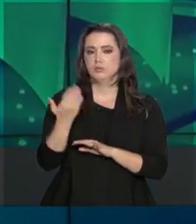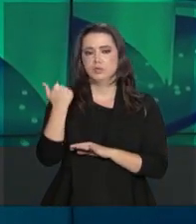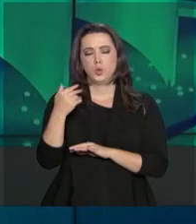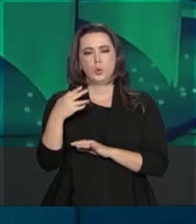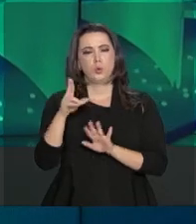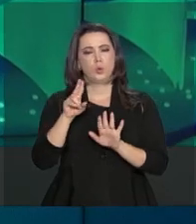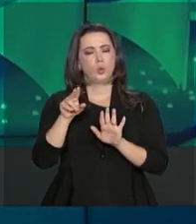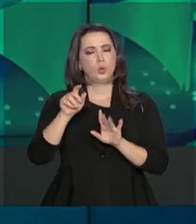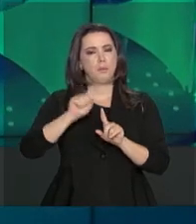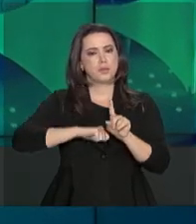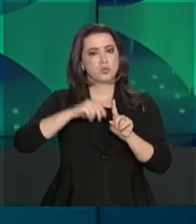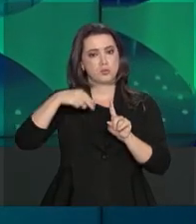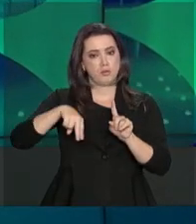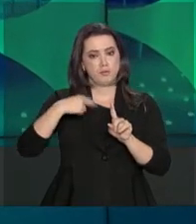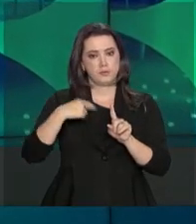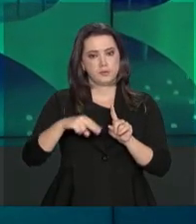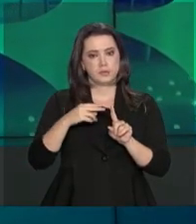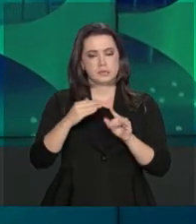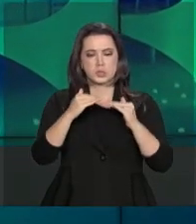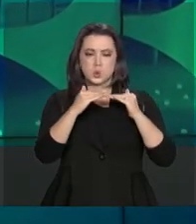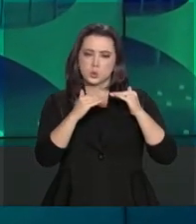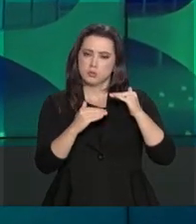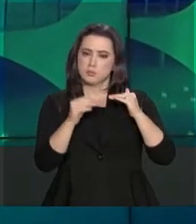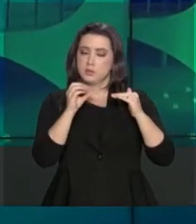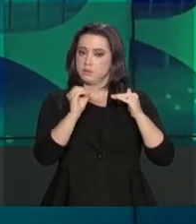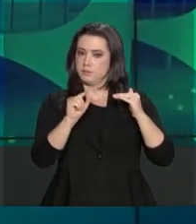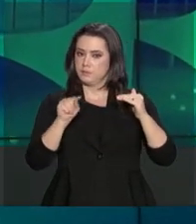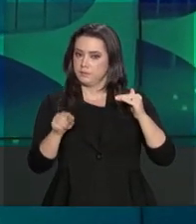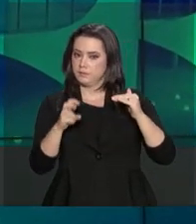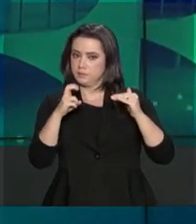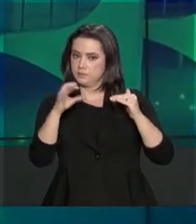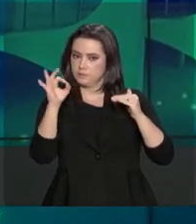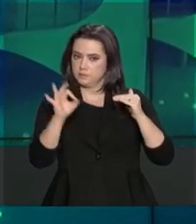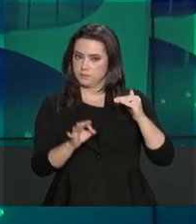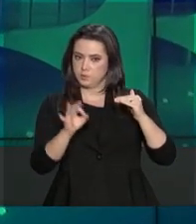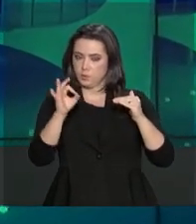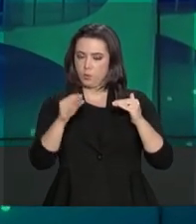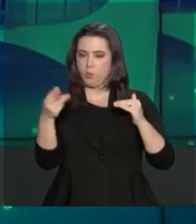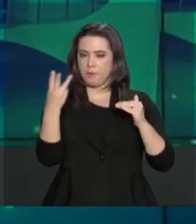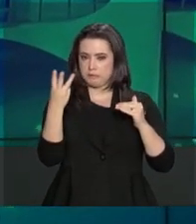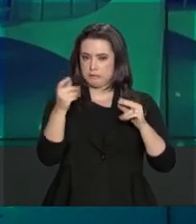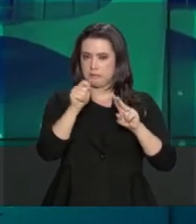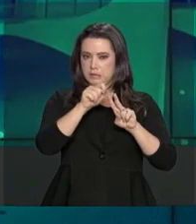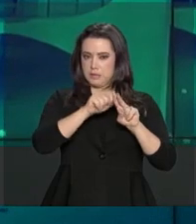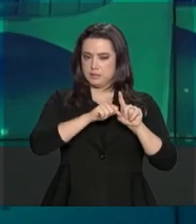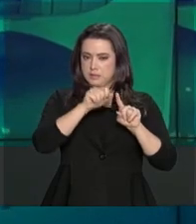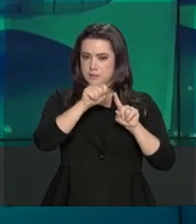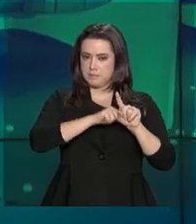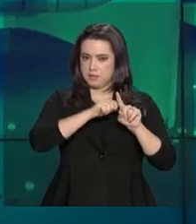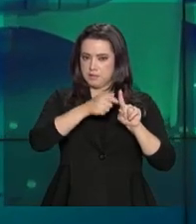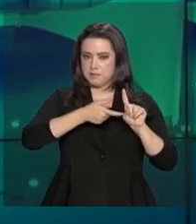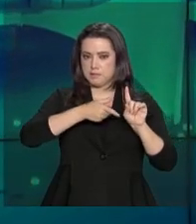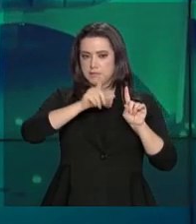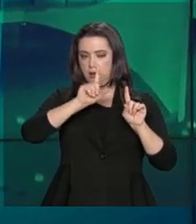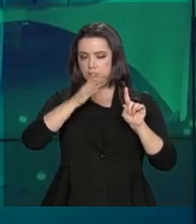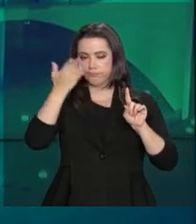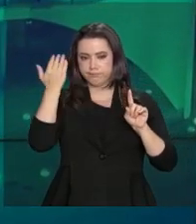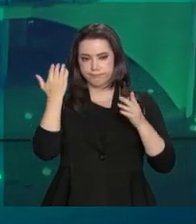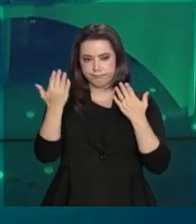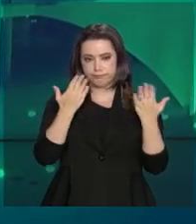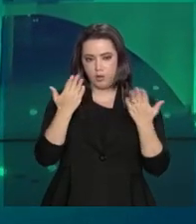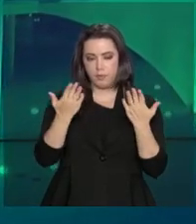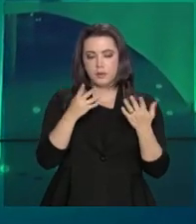em novembro teve queda de 0,5 ponto percentual em relação ao trimestre anterior. Na comparação com o mesmo trimestre